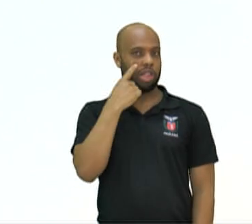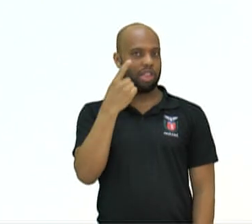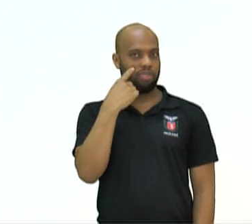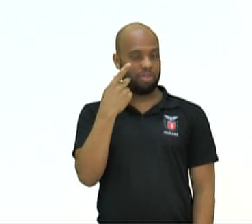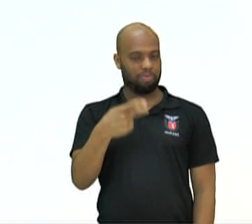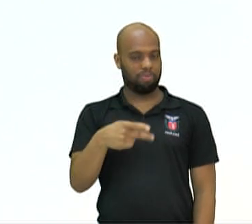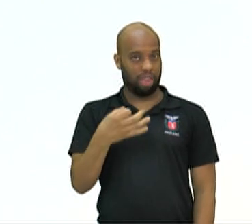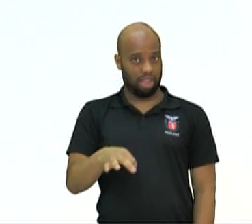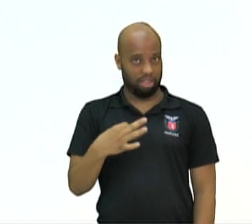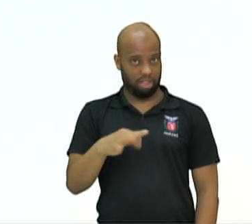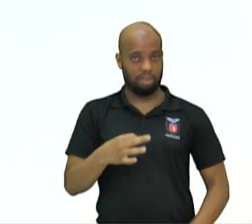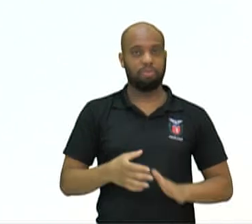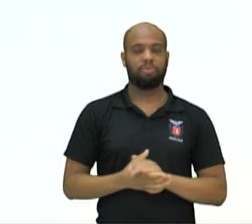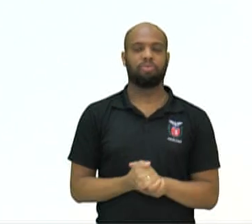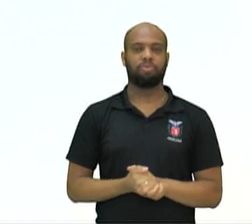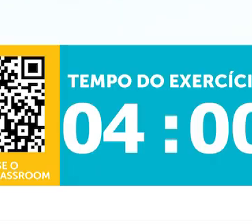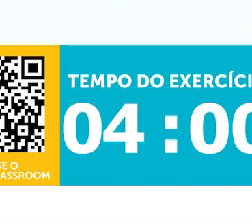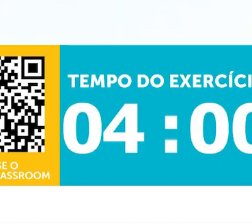resposta correta.